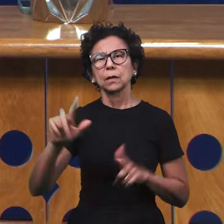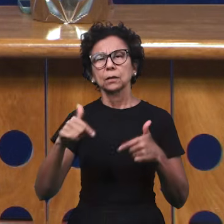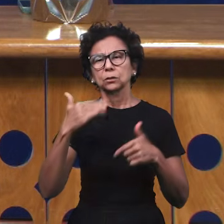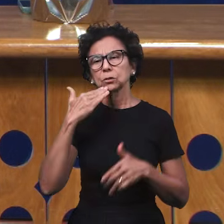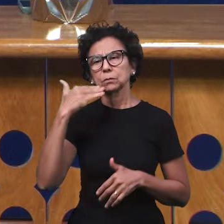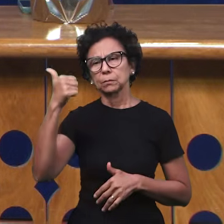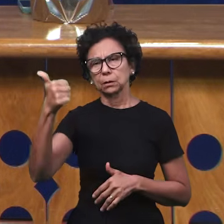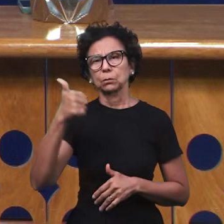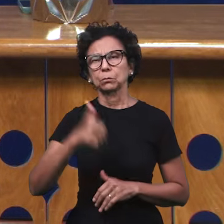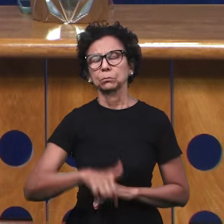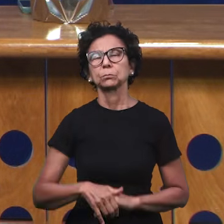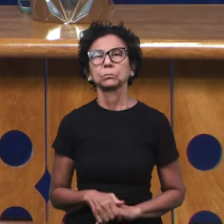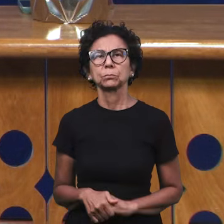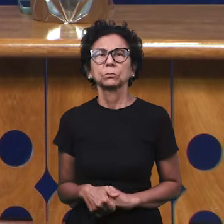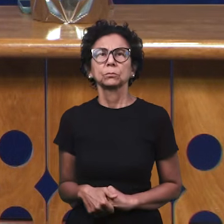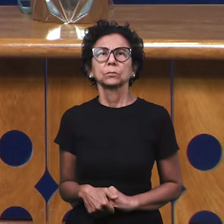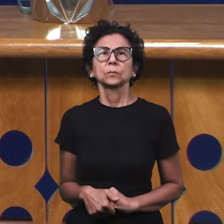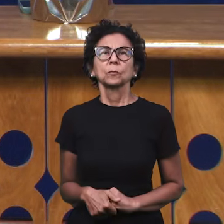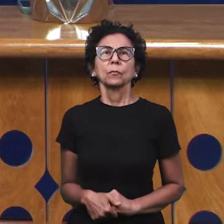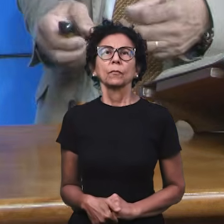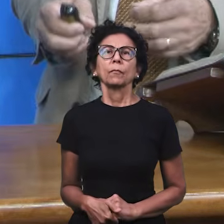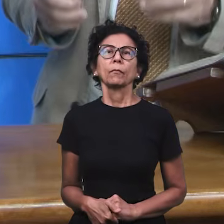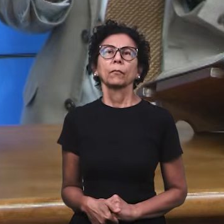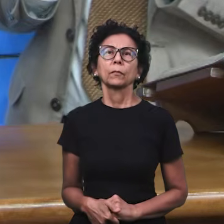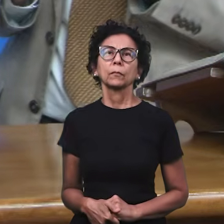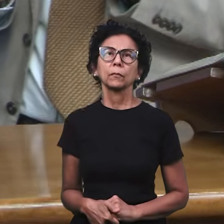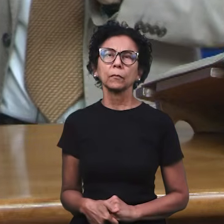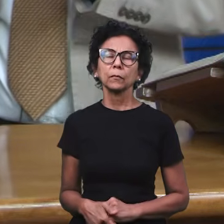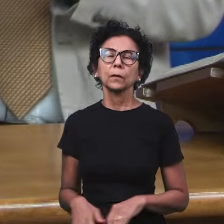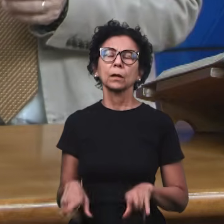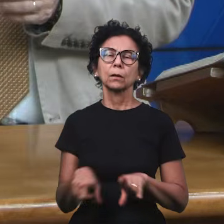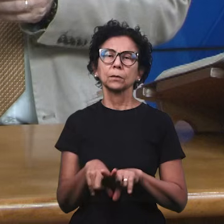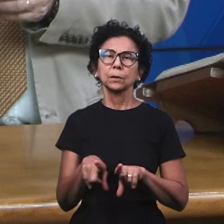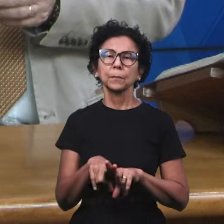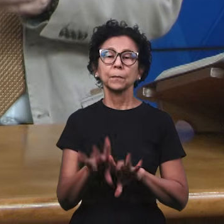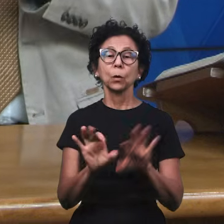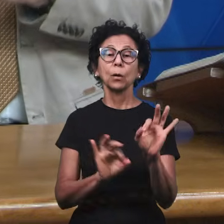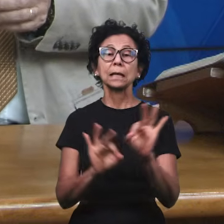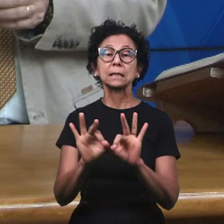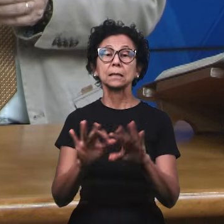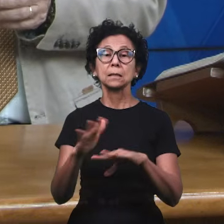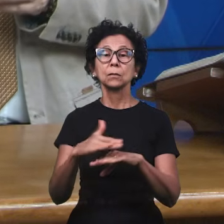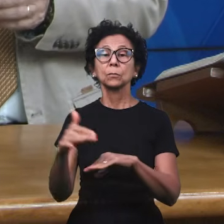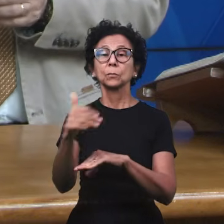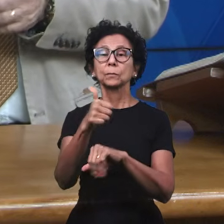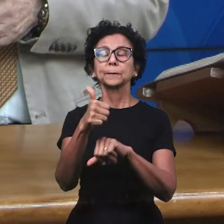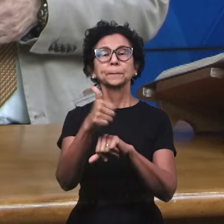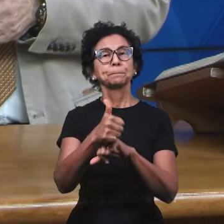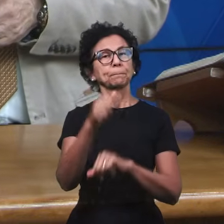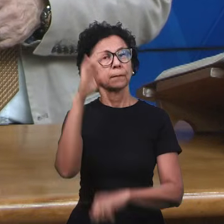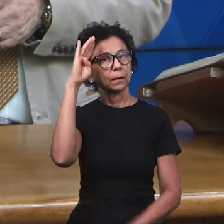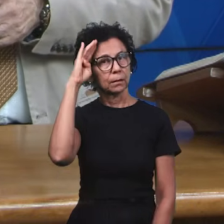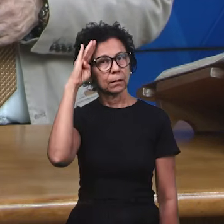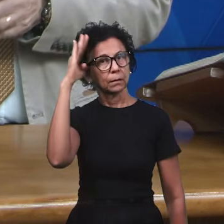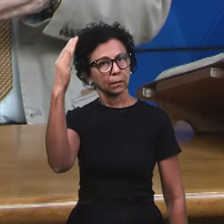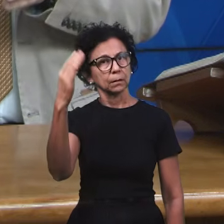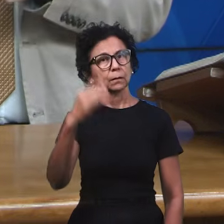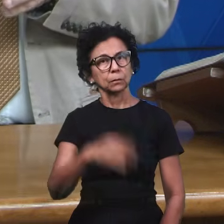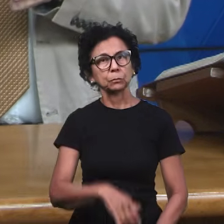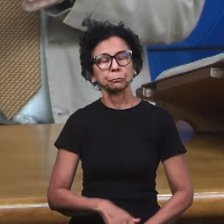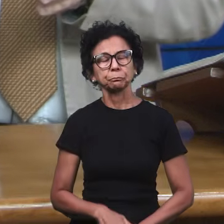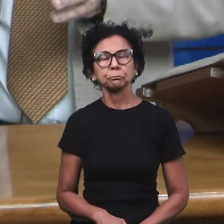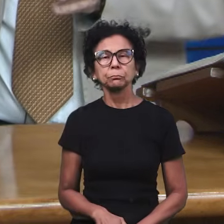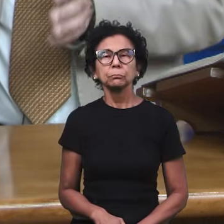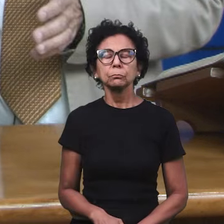nós. Ainda na postura profissional, organização é um ponto fundamental.